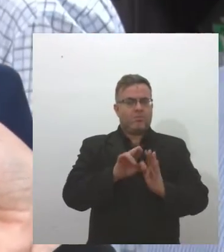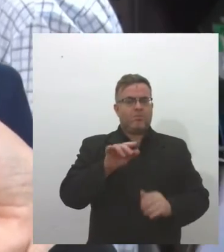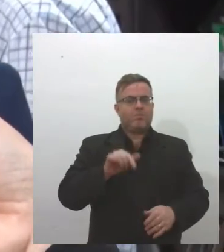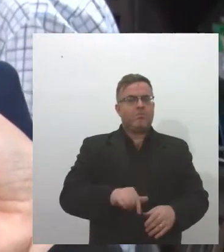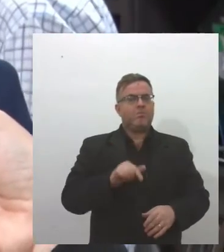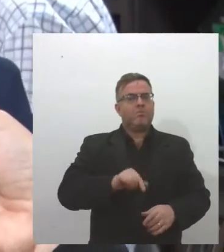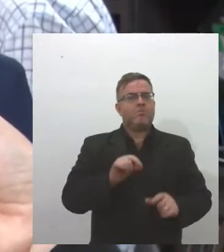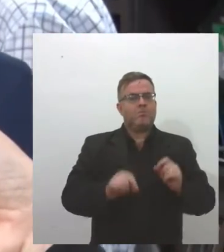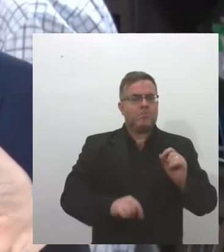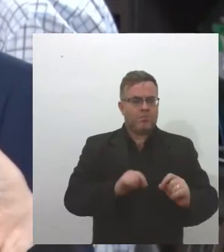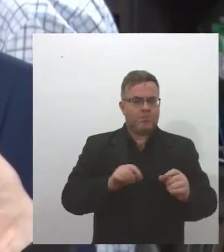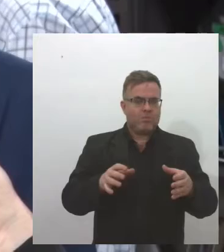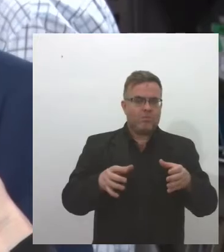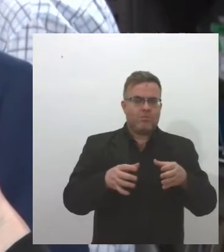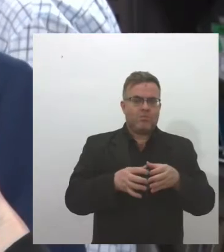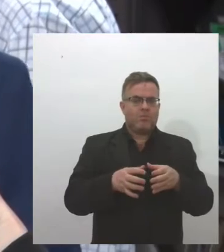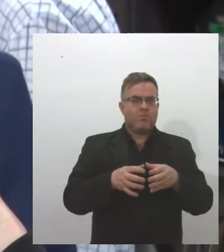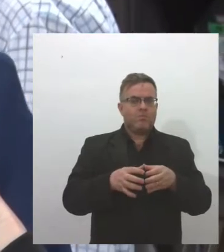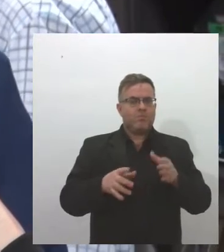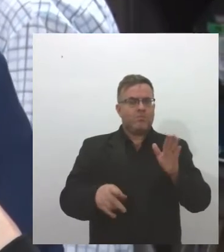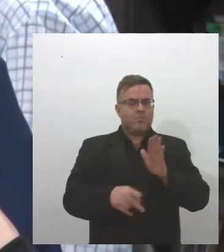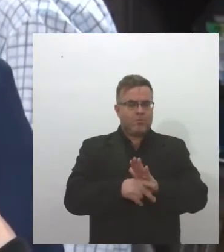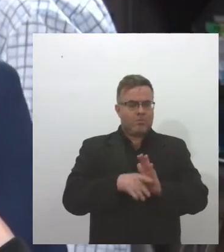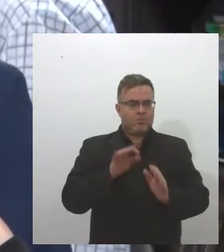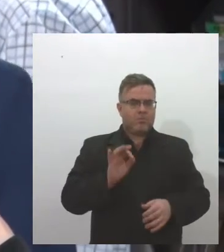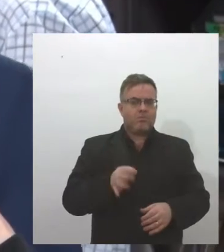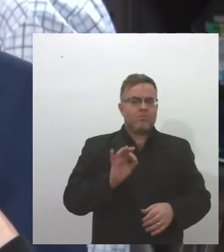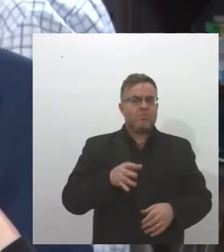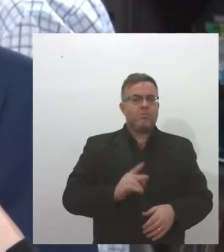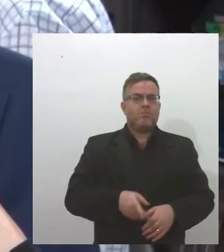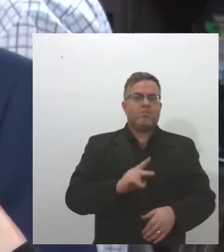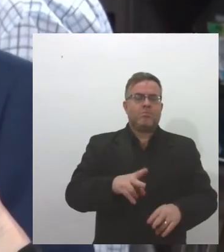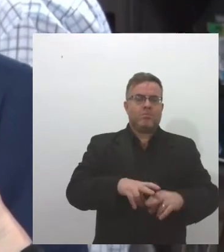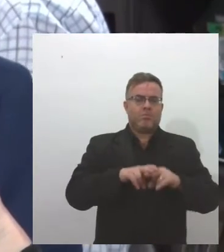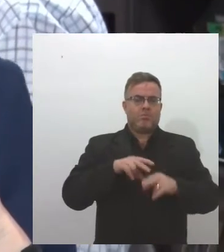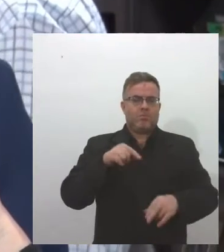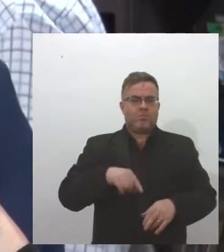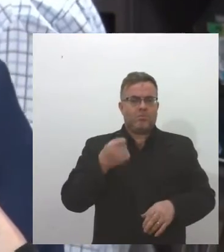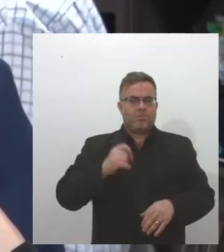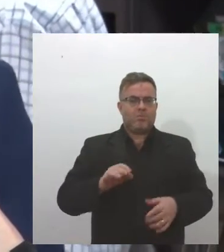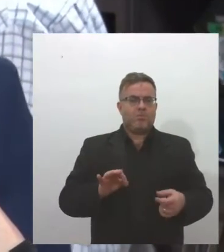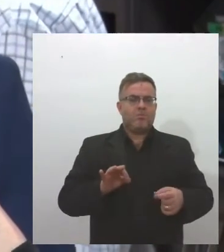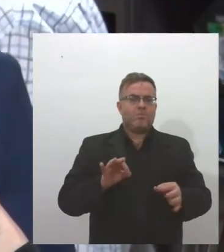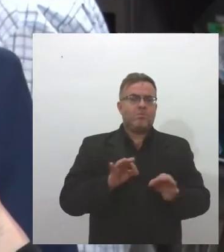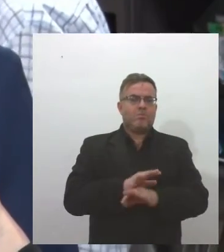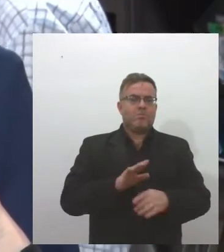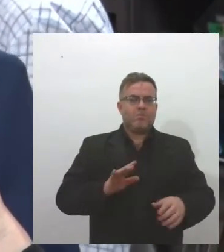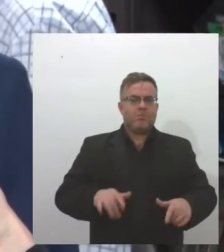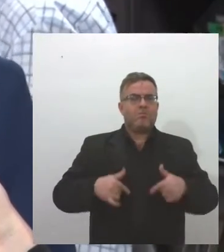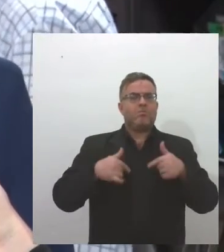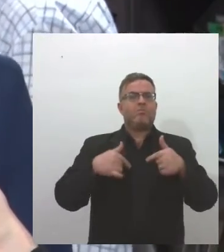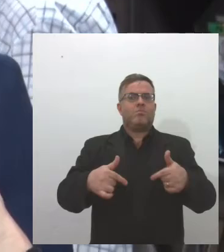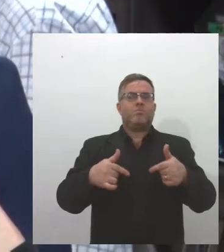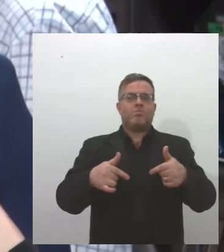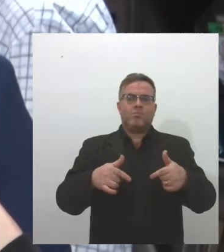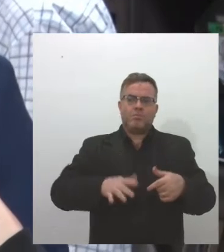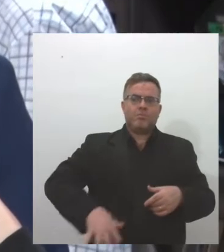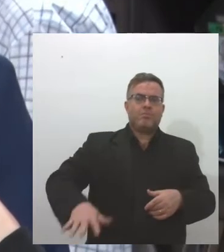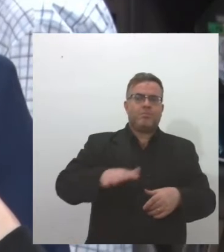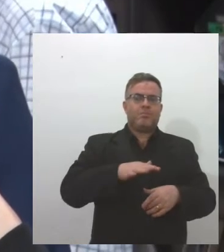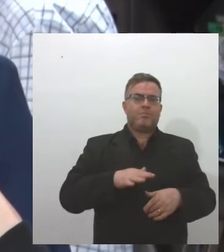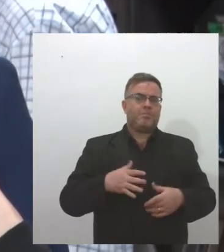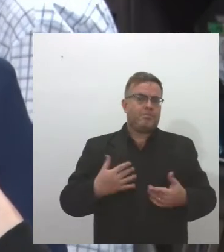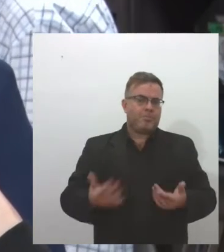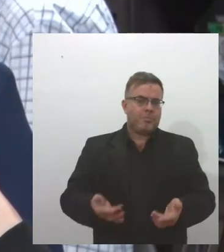uma convenção internacional do qual o Brasil é signatário. Então o Sergipe dá um largo passo, sendo que no cenário nacional apenas cerca